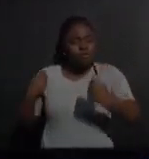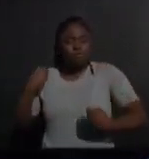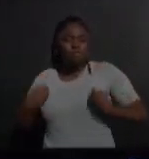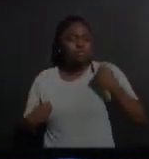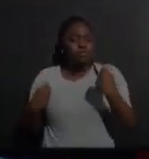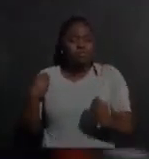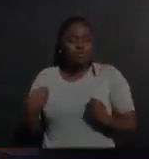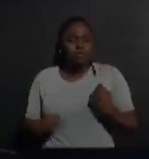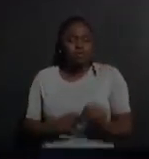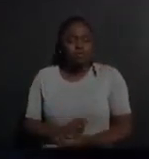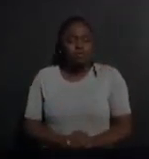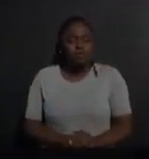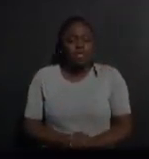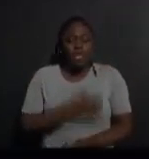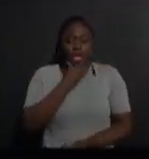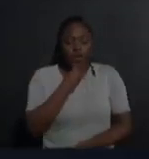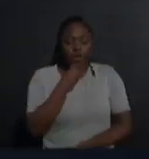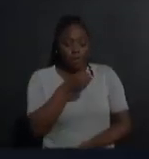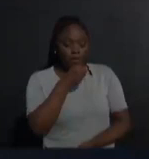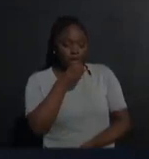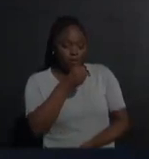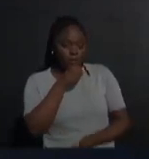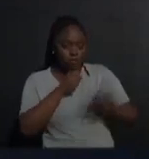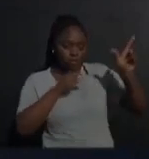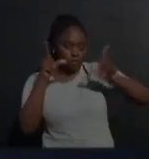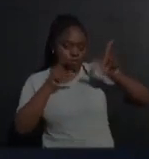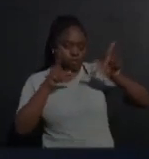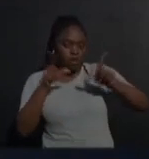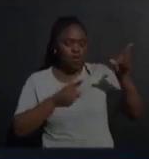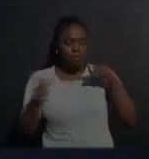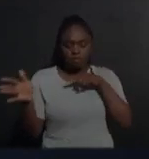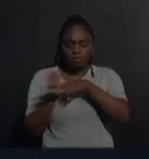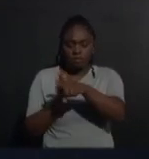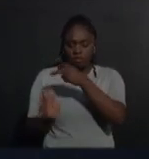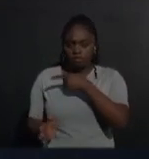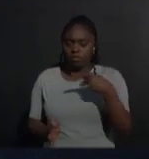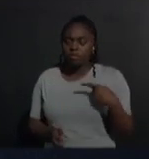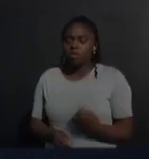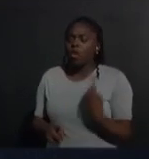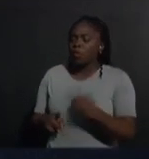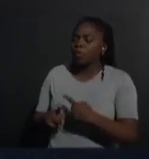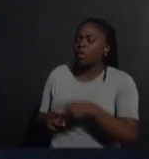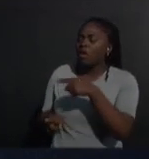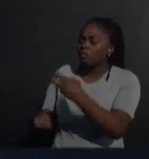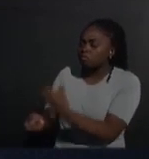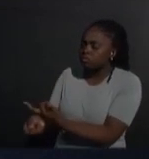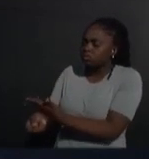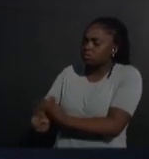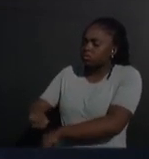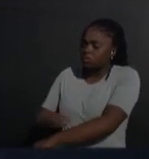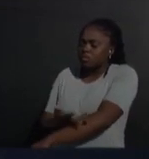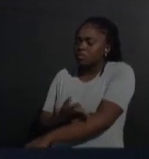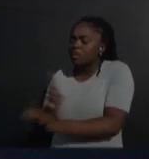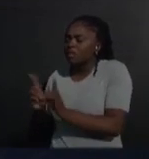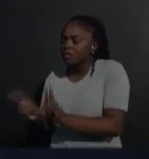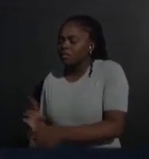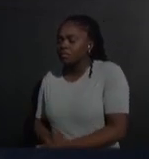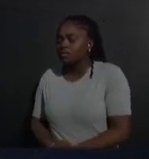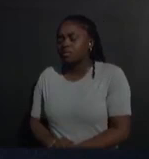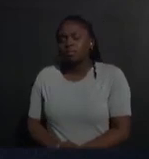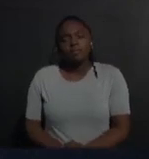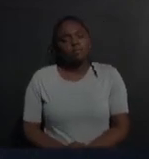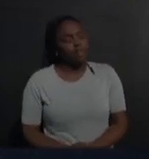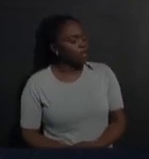corria. Aí o repórter do Jornal de São Francisco perguntou para ele, por que o senhor não fica emocionado? Ele falou assim, isso é a vida